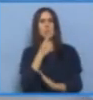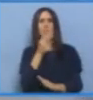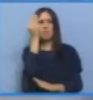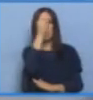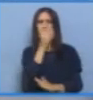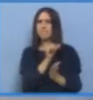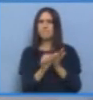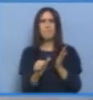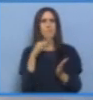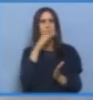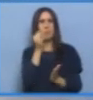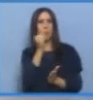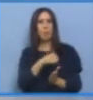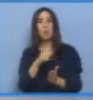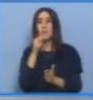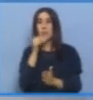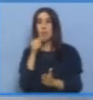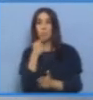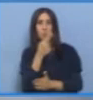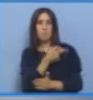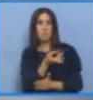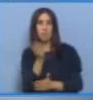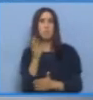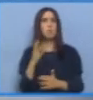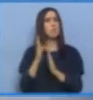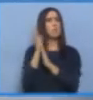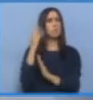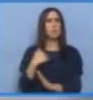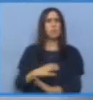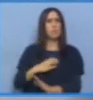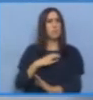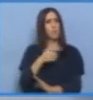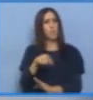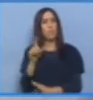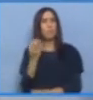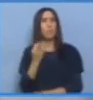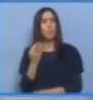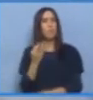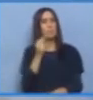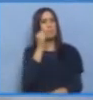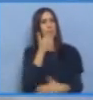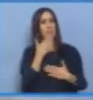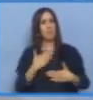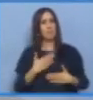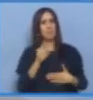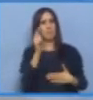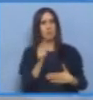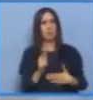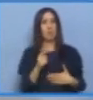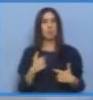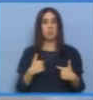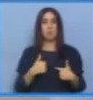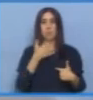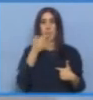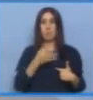tua família e vai para a terra que eu te indicar, ele confiou em Deus e simplesmente foi. E por isso é o nosso pai na fé. E eu acredito que